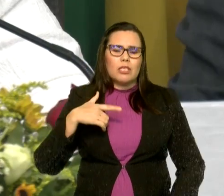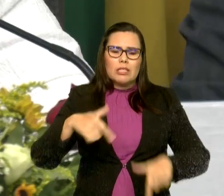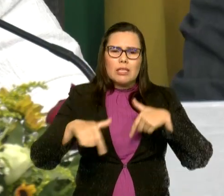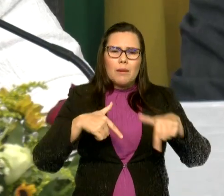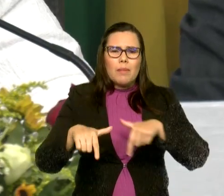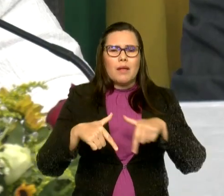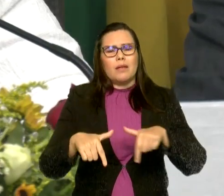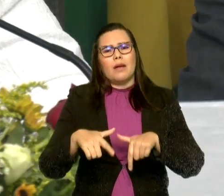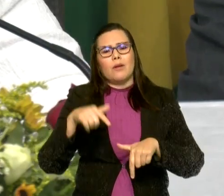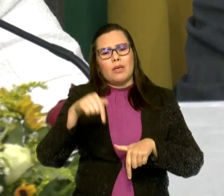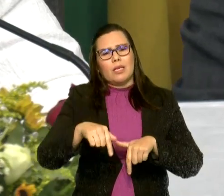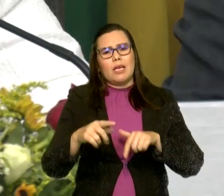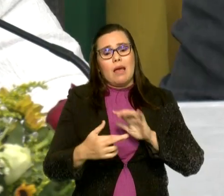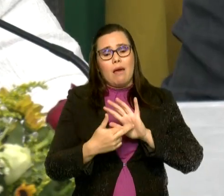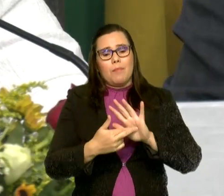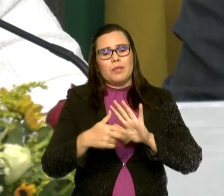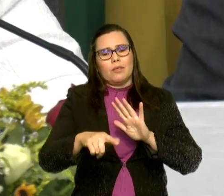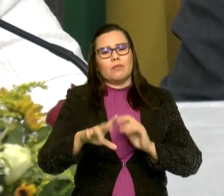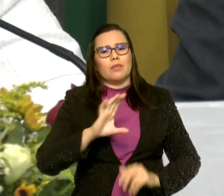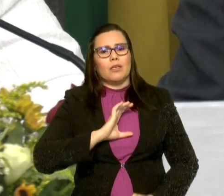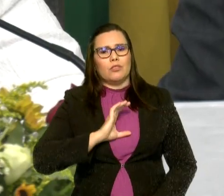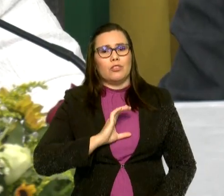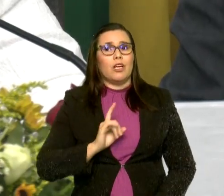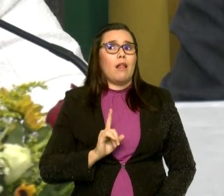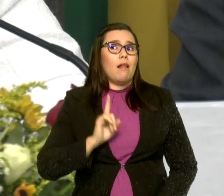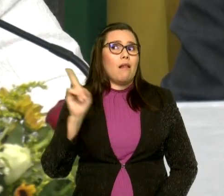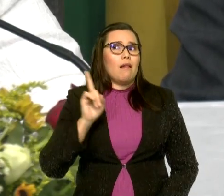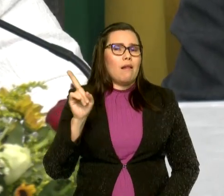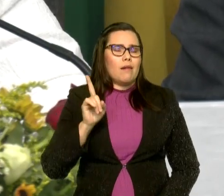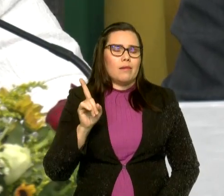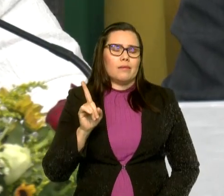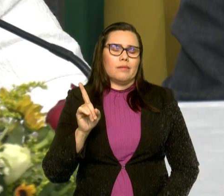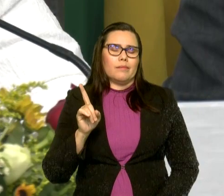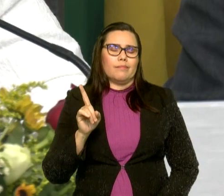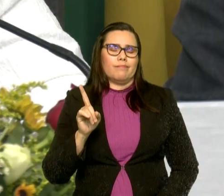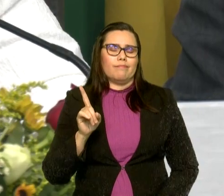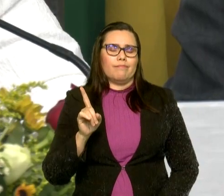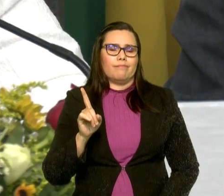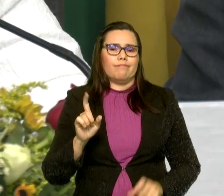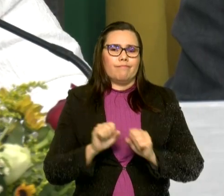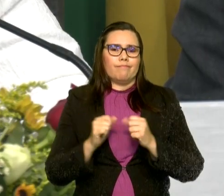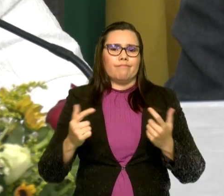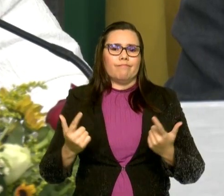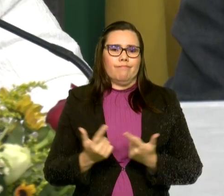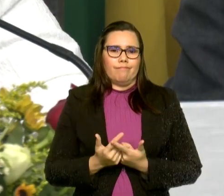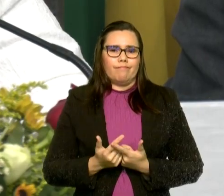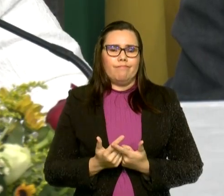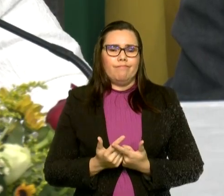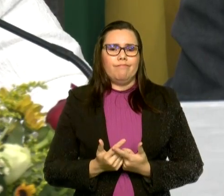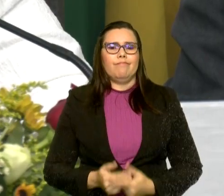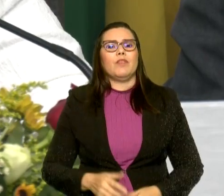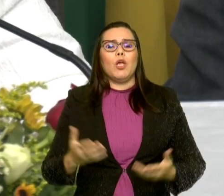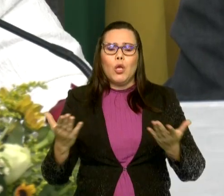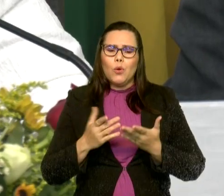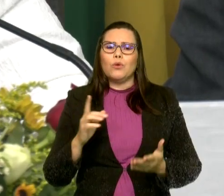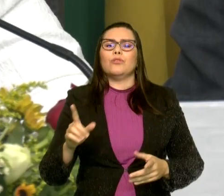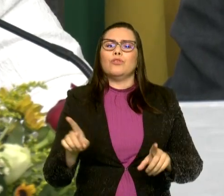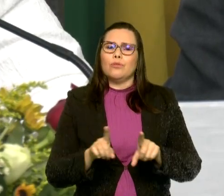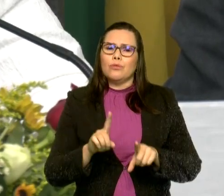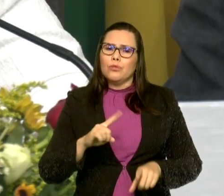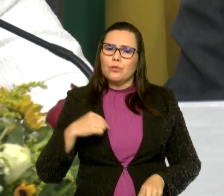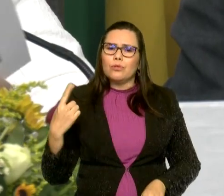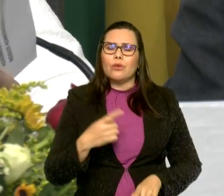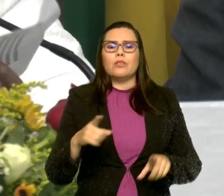Assembleia Legislativa do Maranhão e hoje são também nossos homenageados.